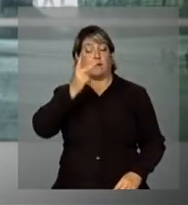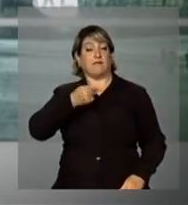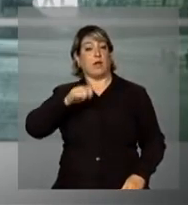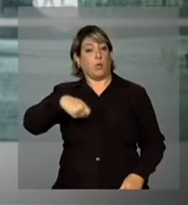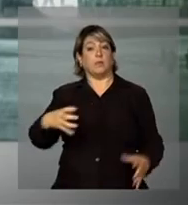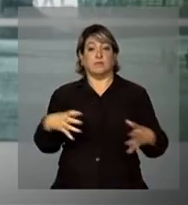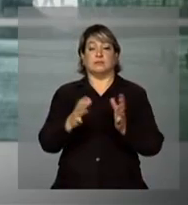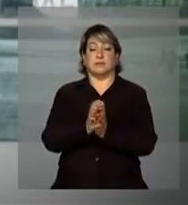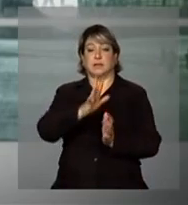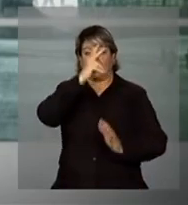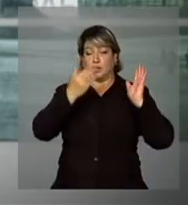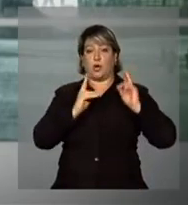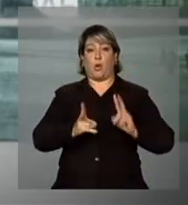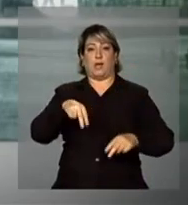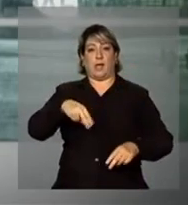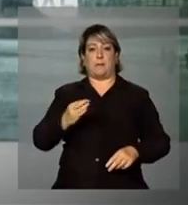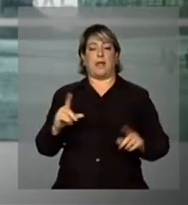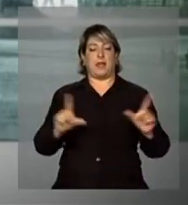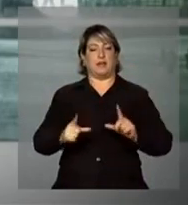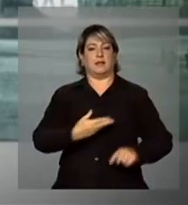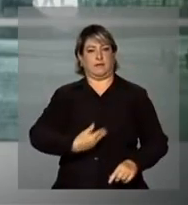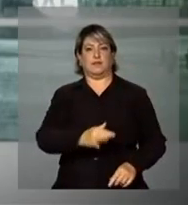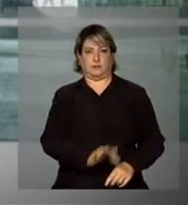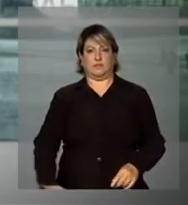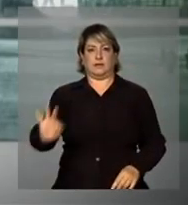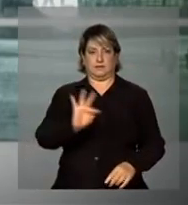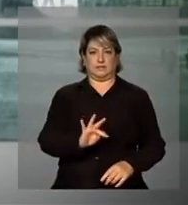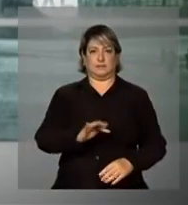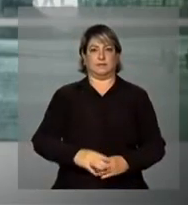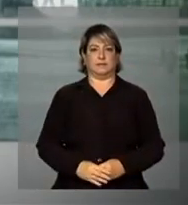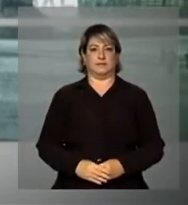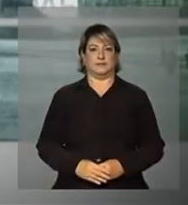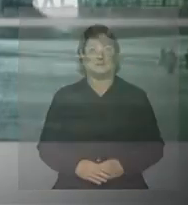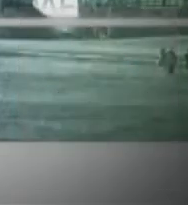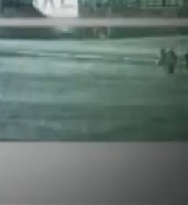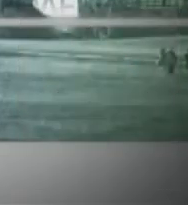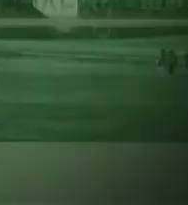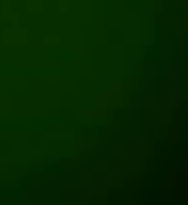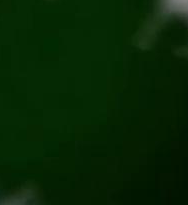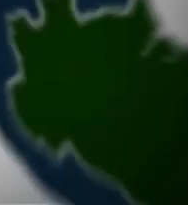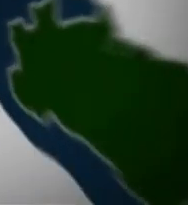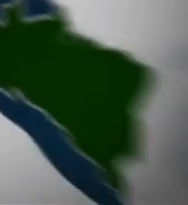se declararam indígenas. Continue com a gente na NBR, a TV do Governo Federal.